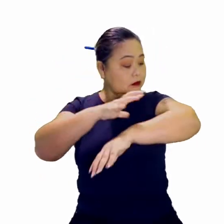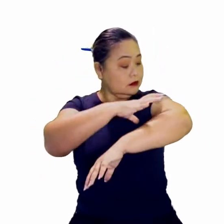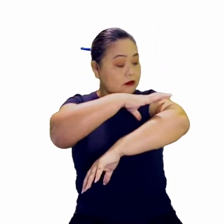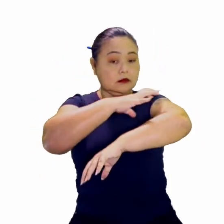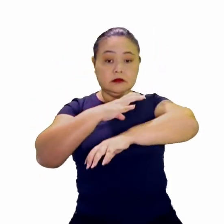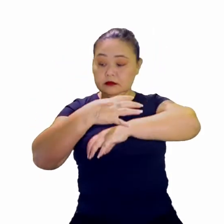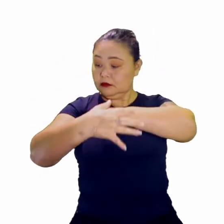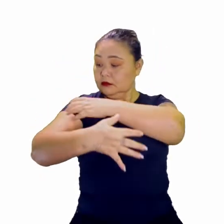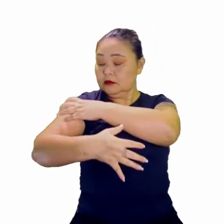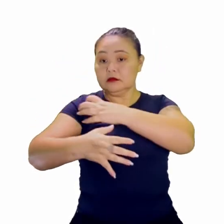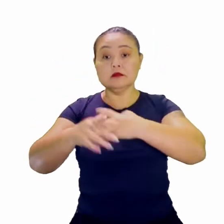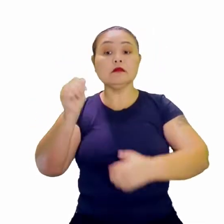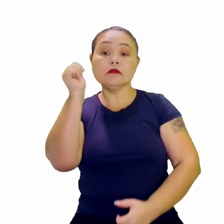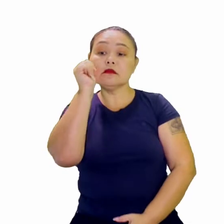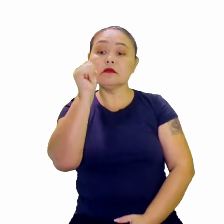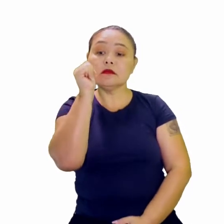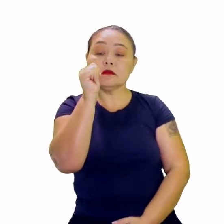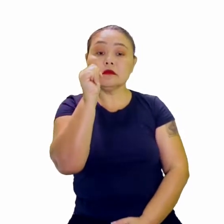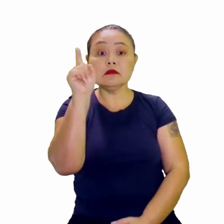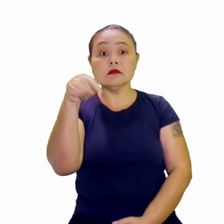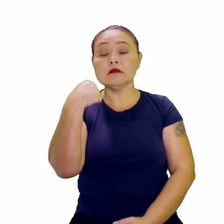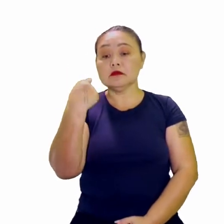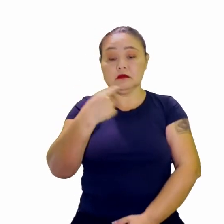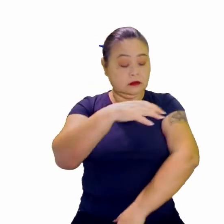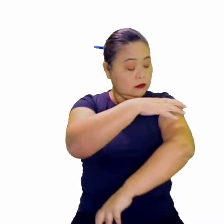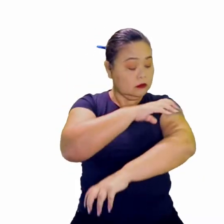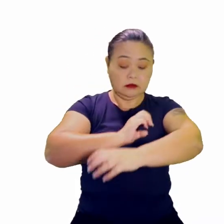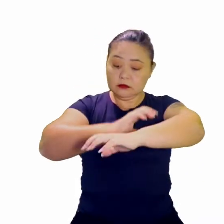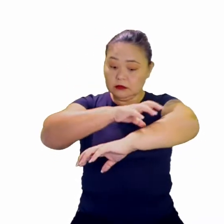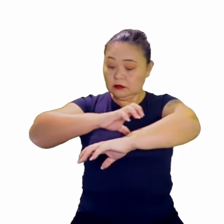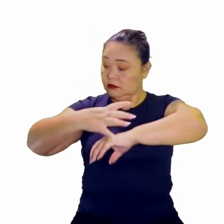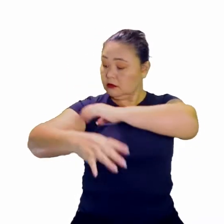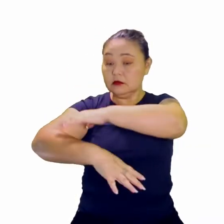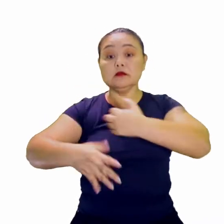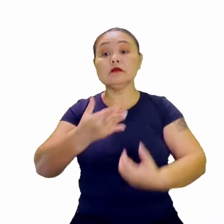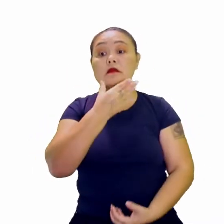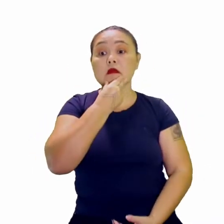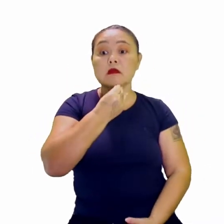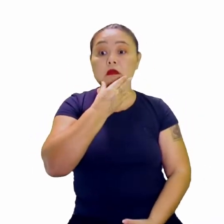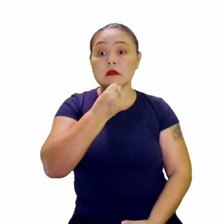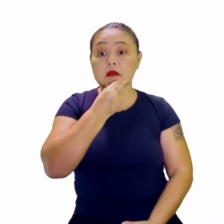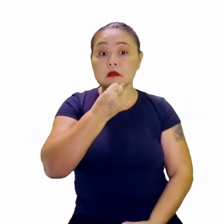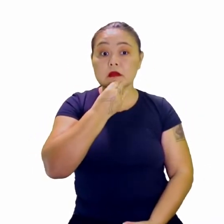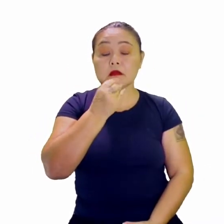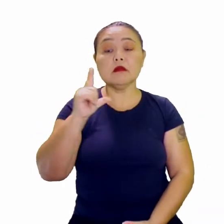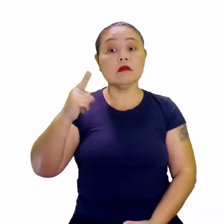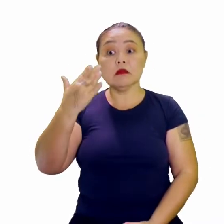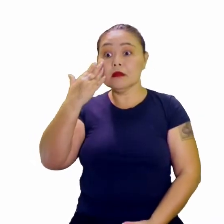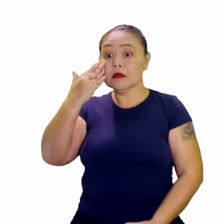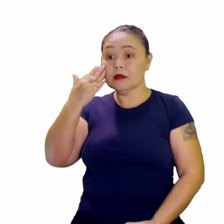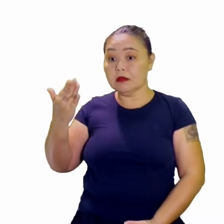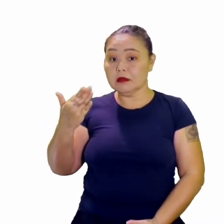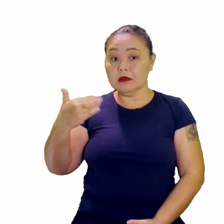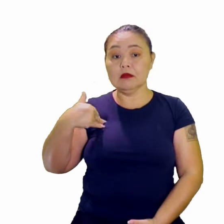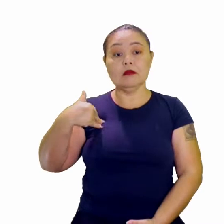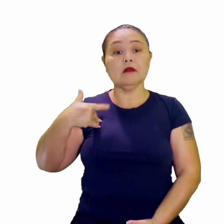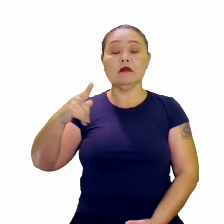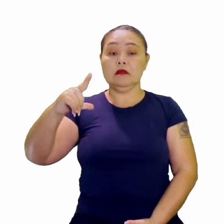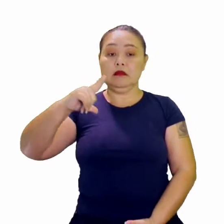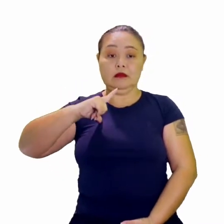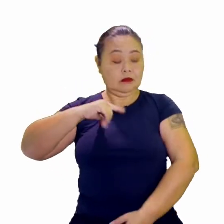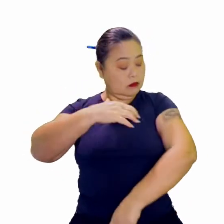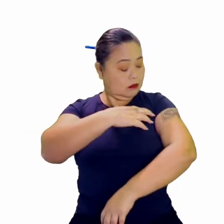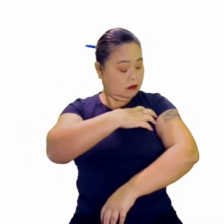né, de uma mulher e a estrutura muscular de um homem, né? A gente vê que o posicionamento